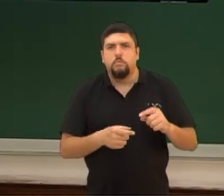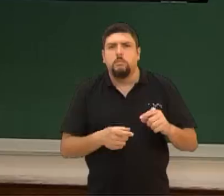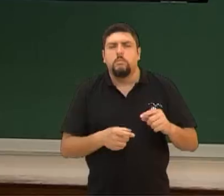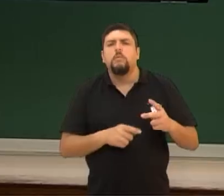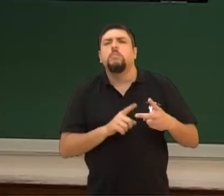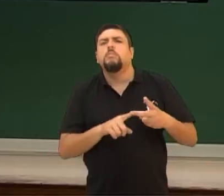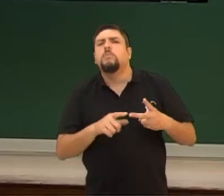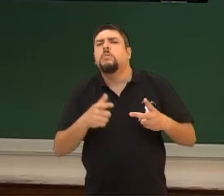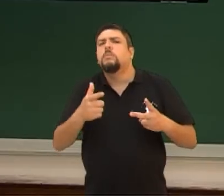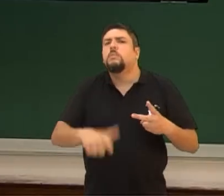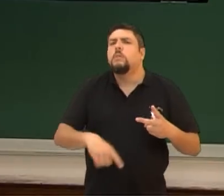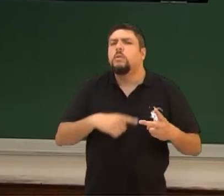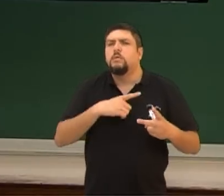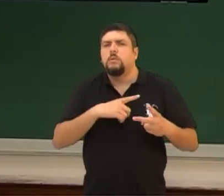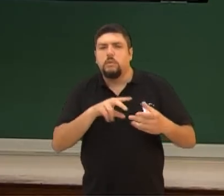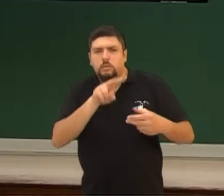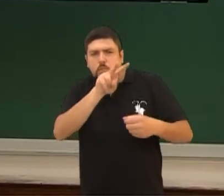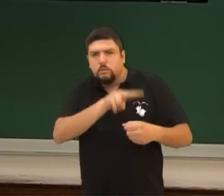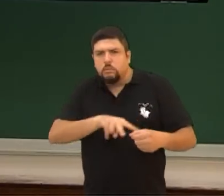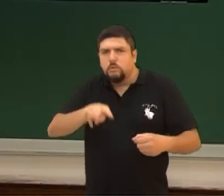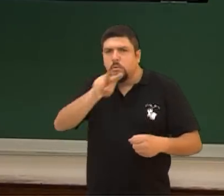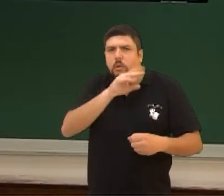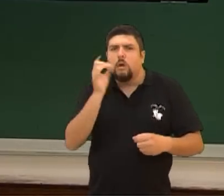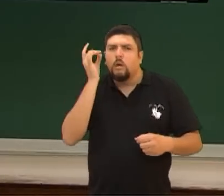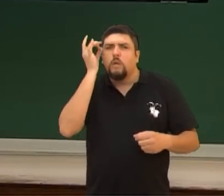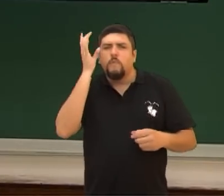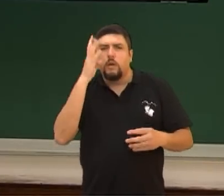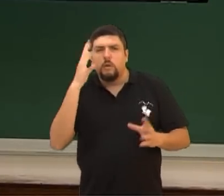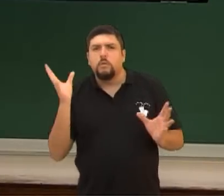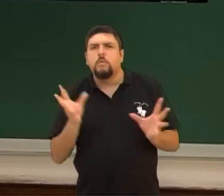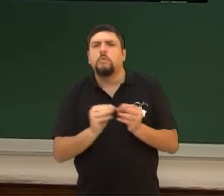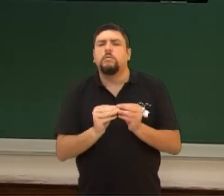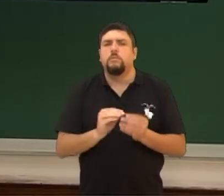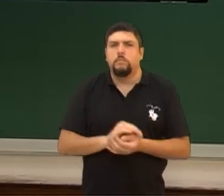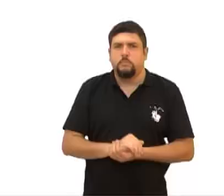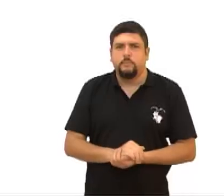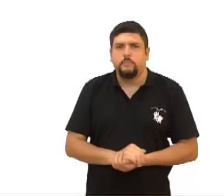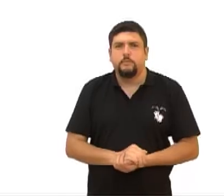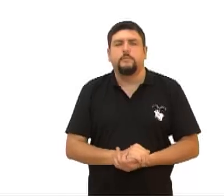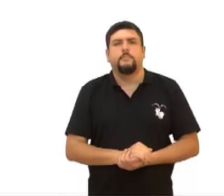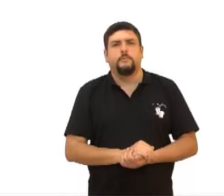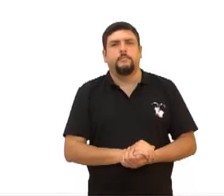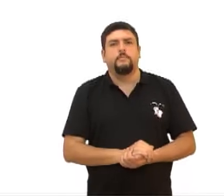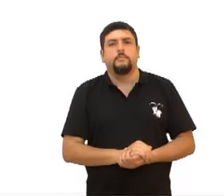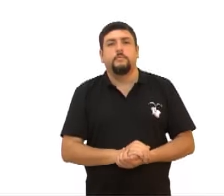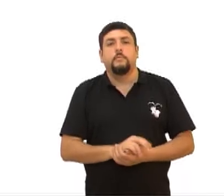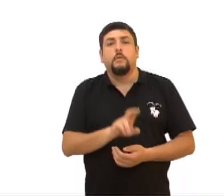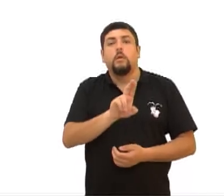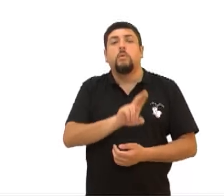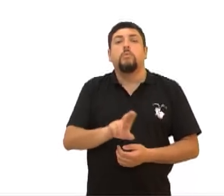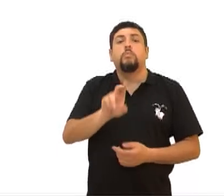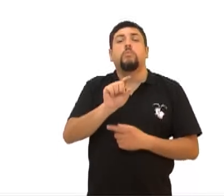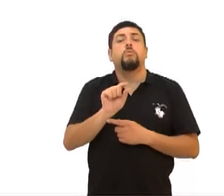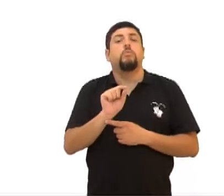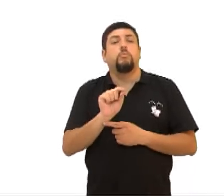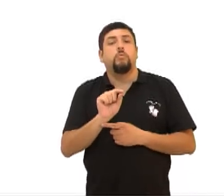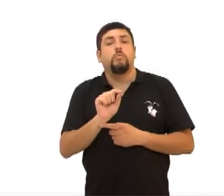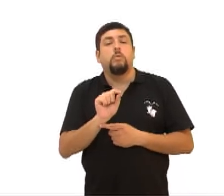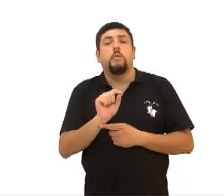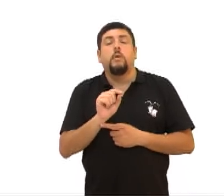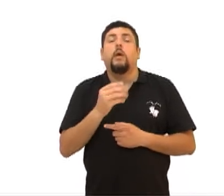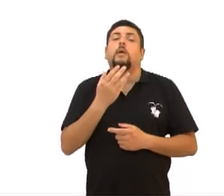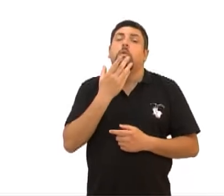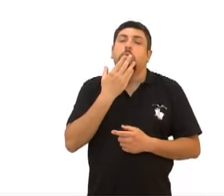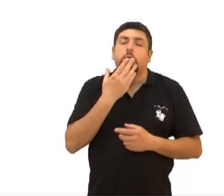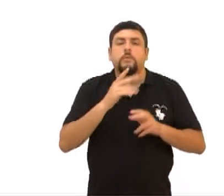nossa compreensão em relação aos infográficos? Então, observe aqui. O uso de diferentes tonalidades